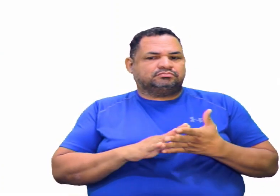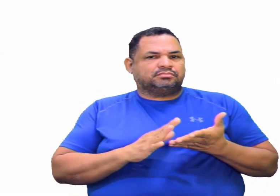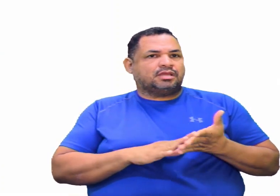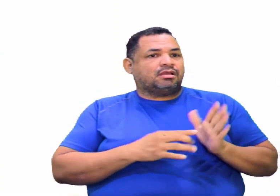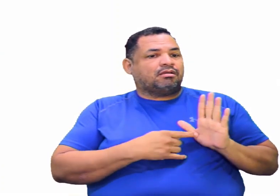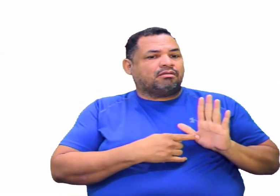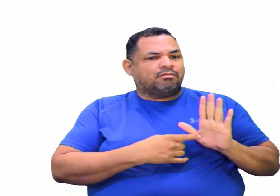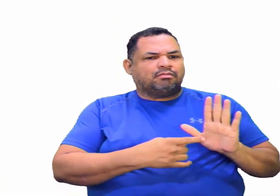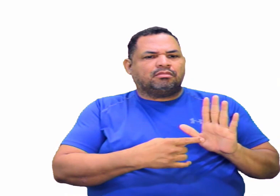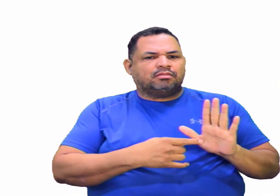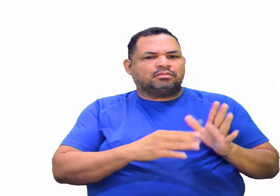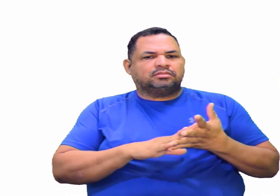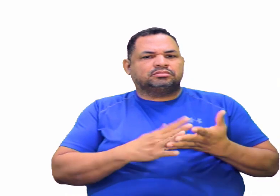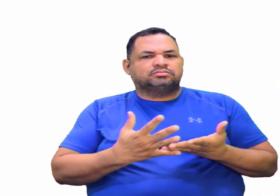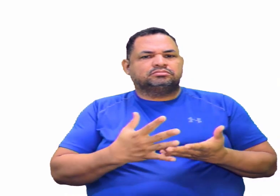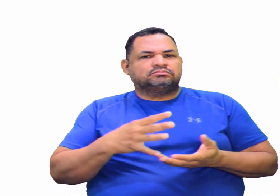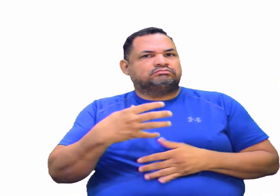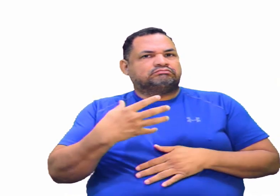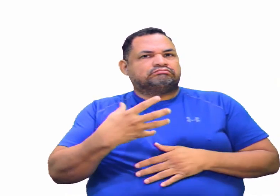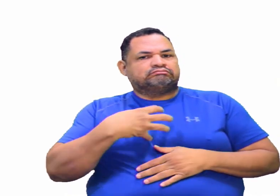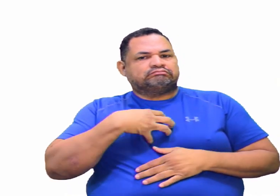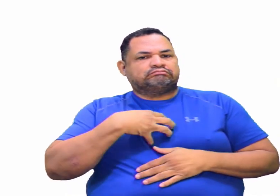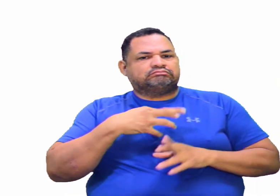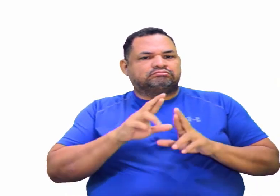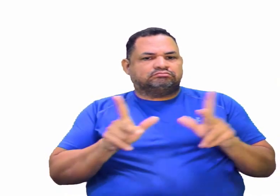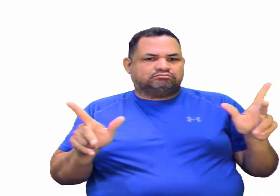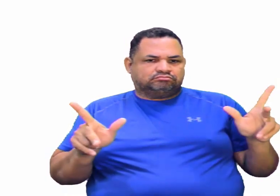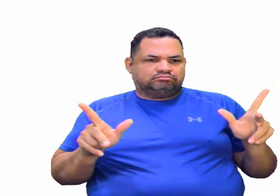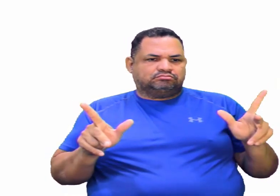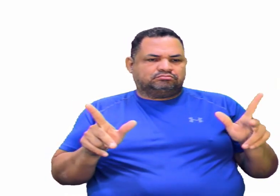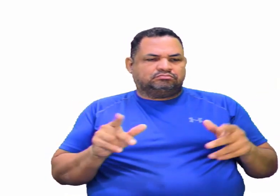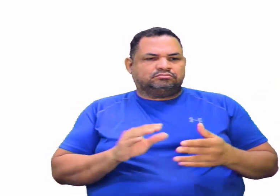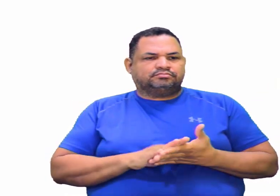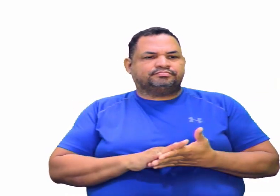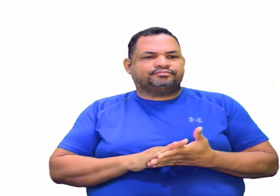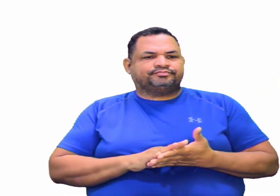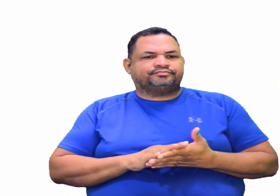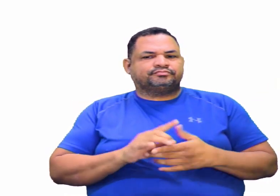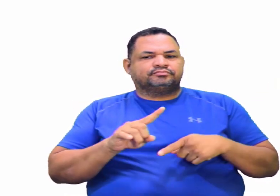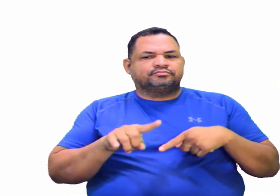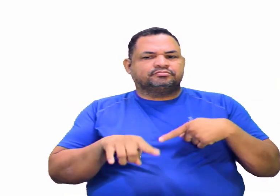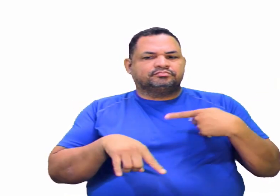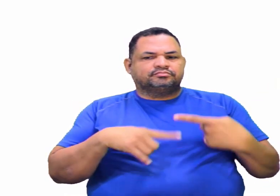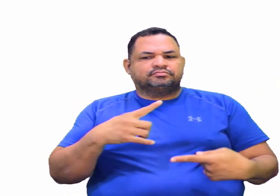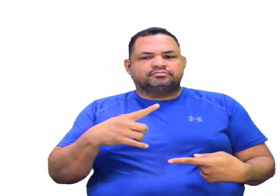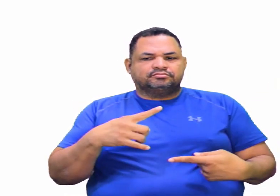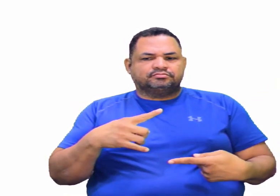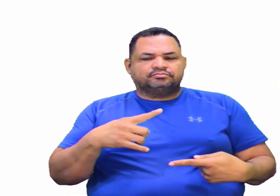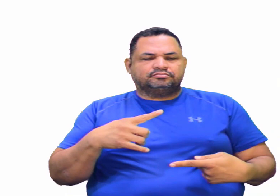uma impressão. E aí vem também...